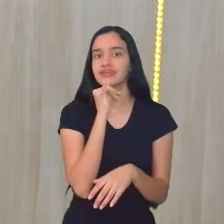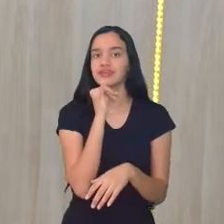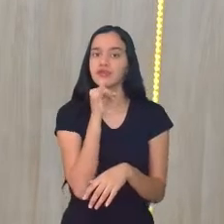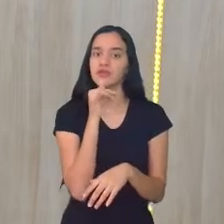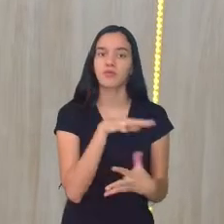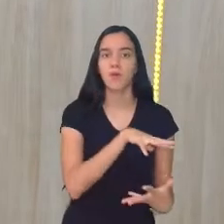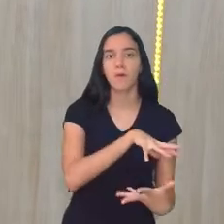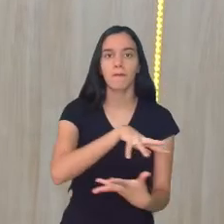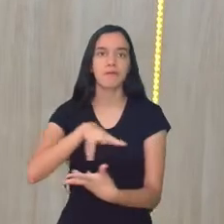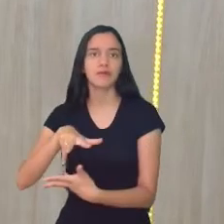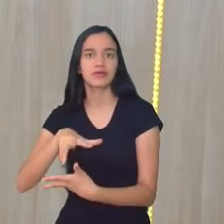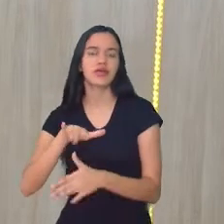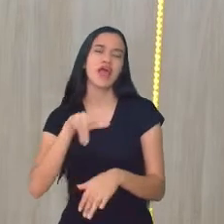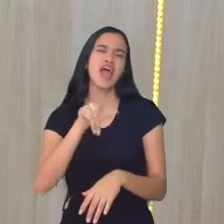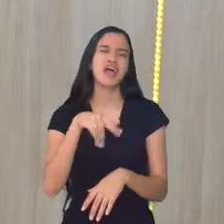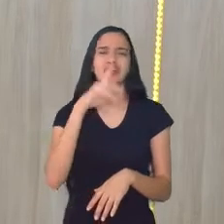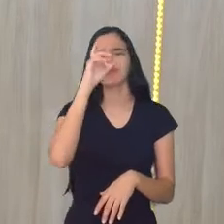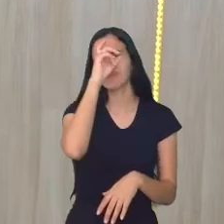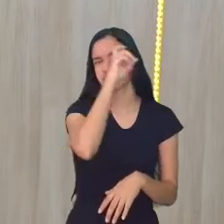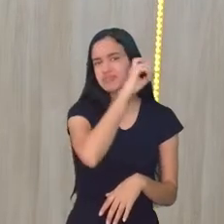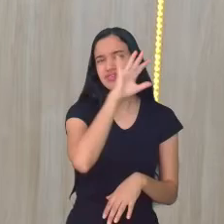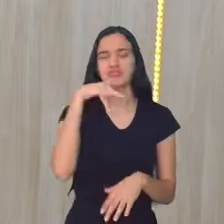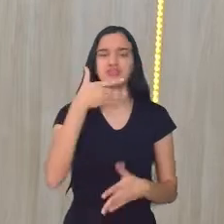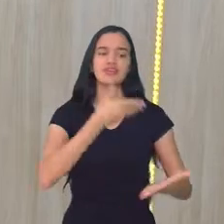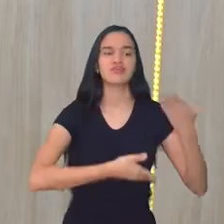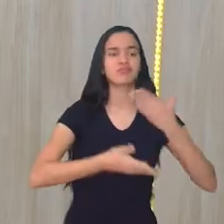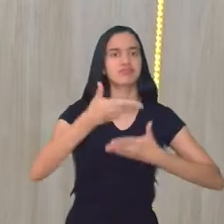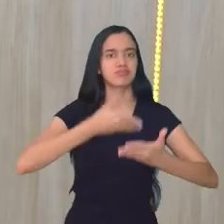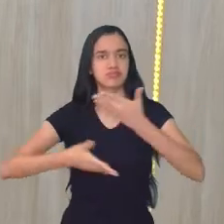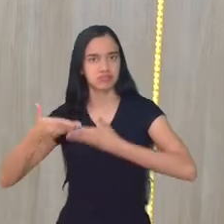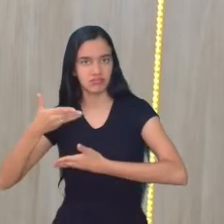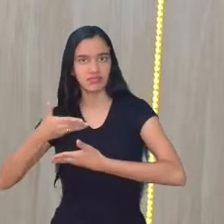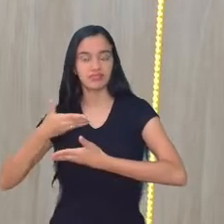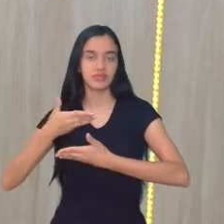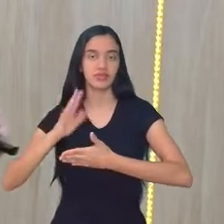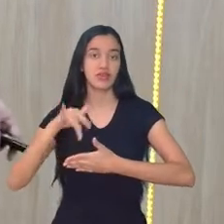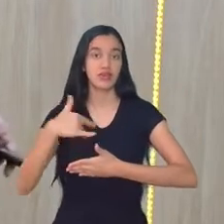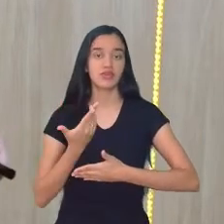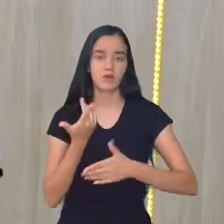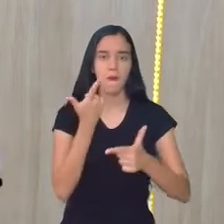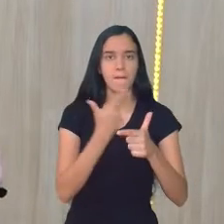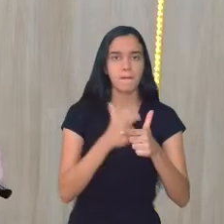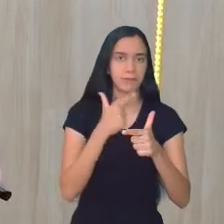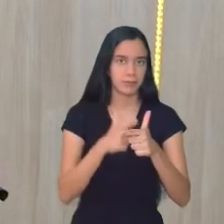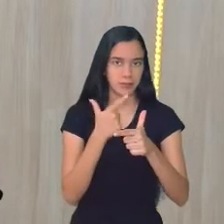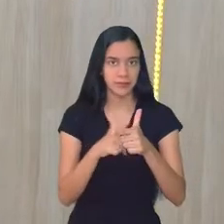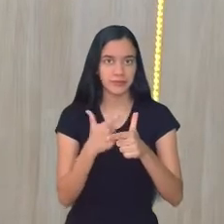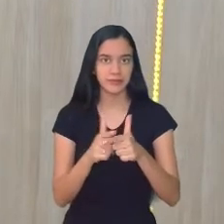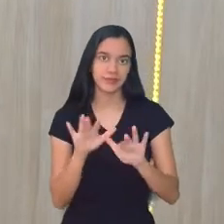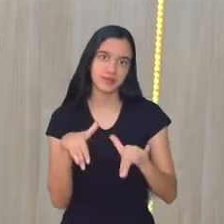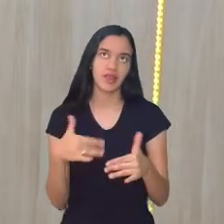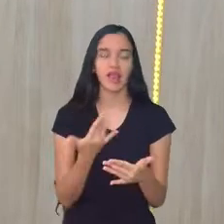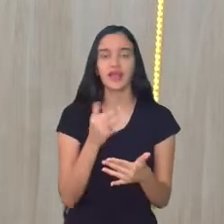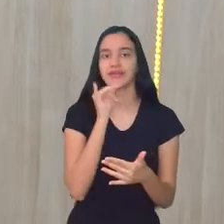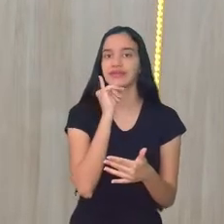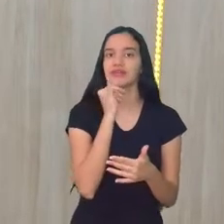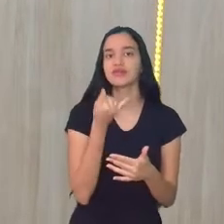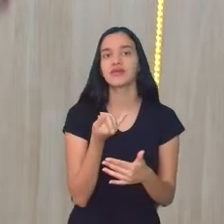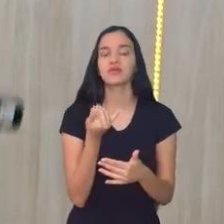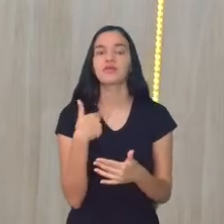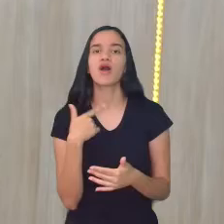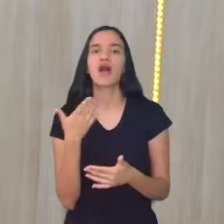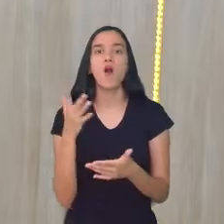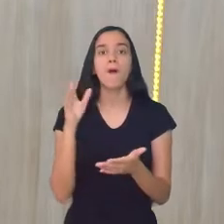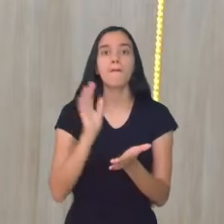mundo globalizado, era mais difícil eles interagir, esse problema só veio ser um problema